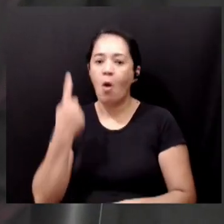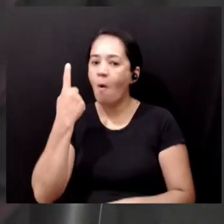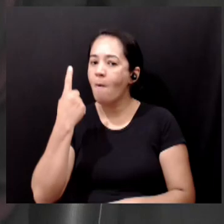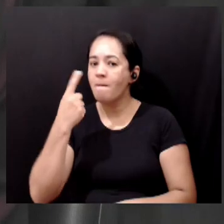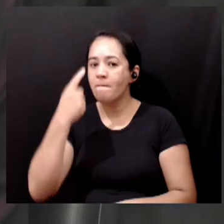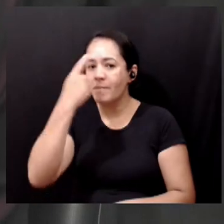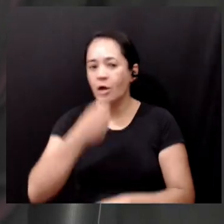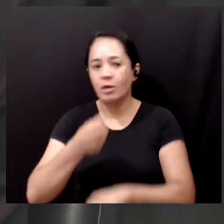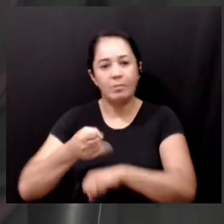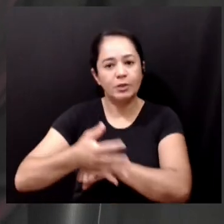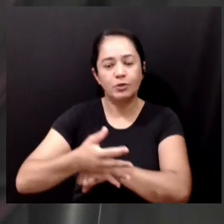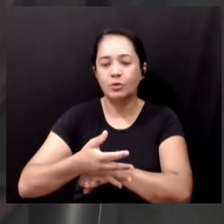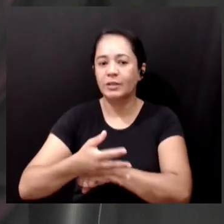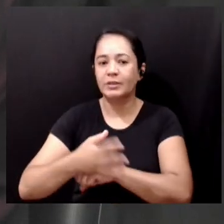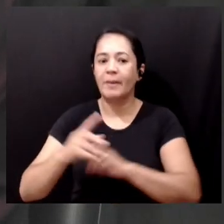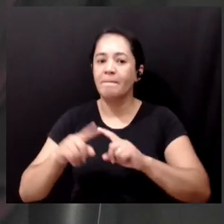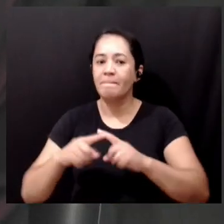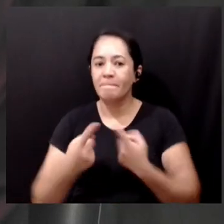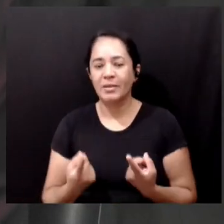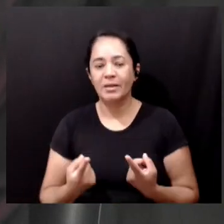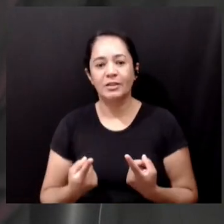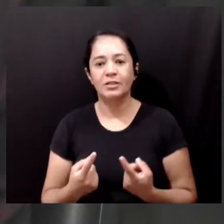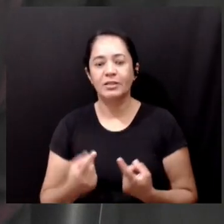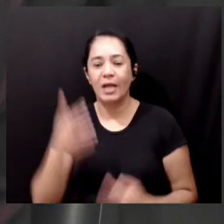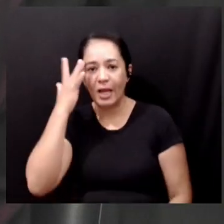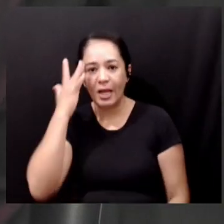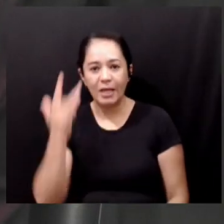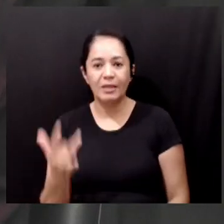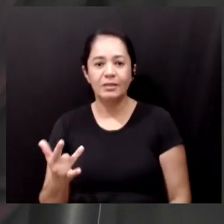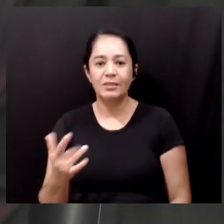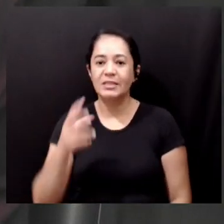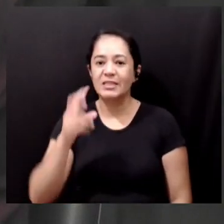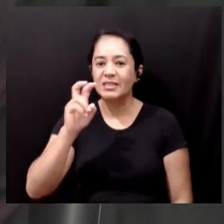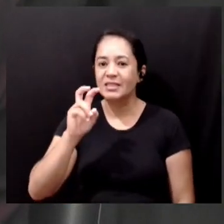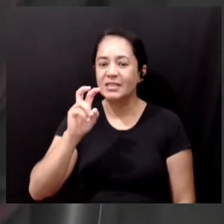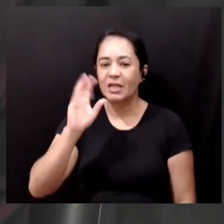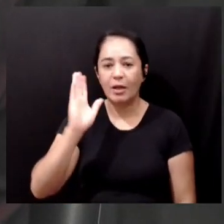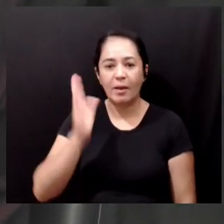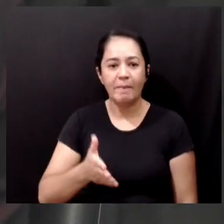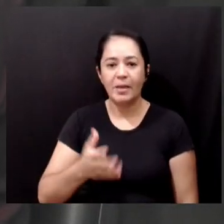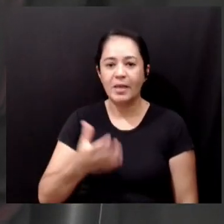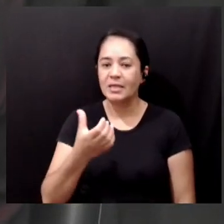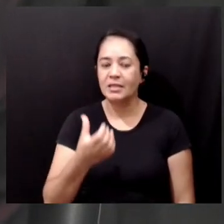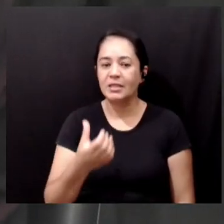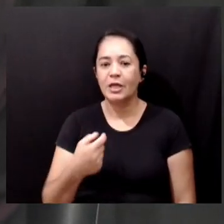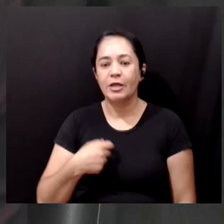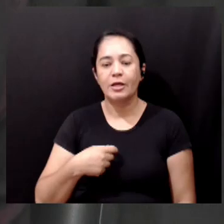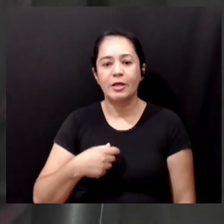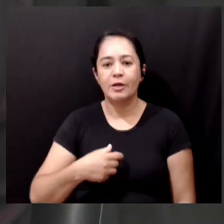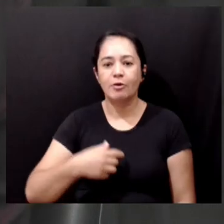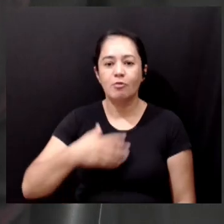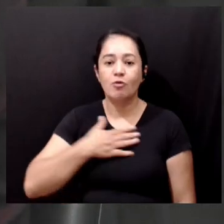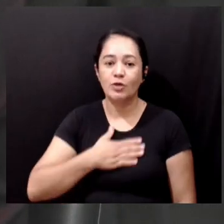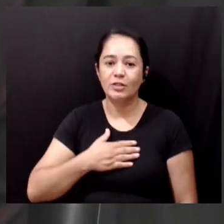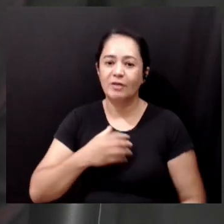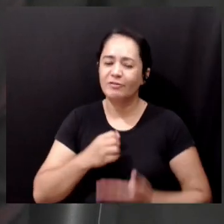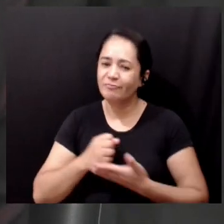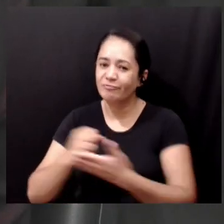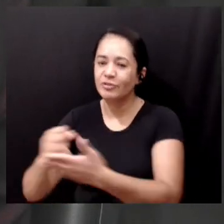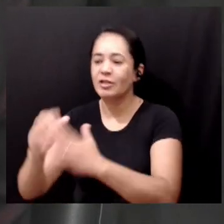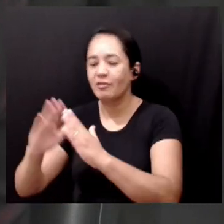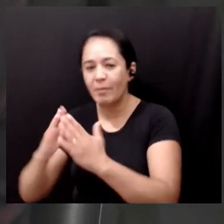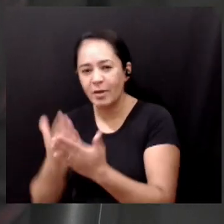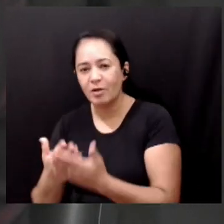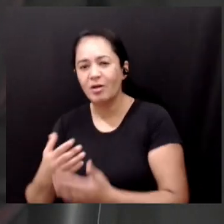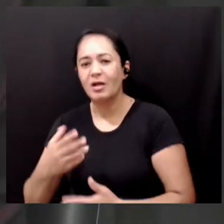compromisso. No outro dia, 5h30, 6 horas, eu estava de pé porque eu fazia questão de levá-la, mesmo cansado. Eu sabia que ia ficar cansado